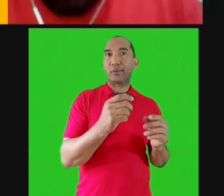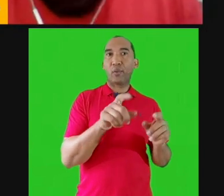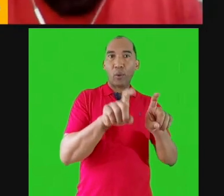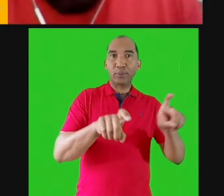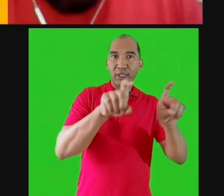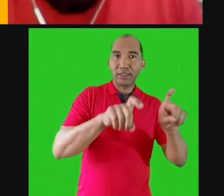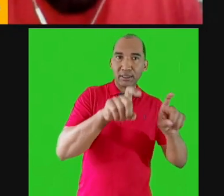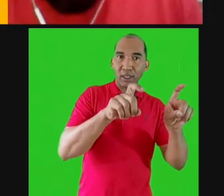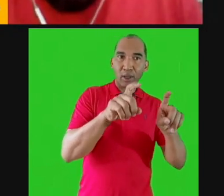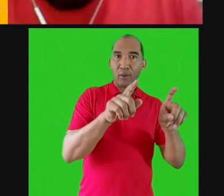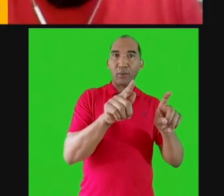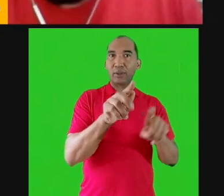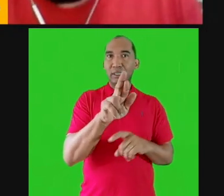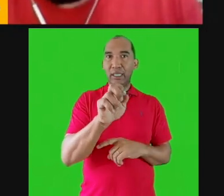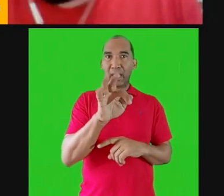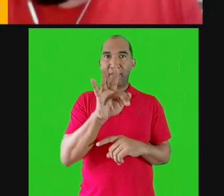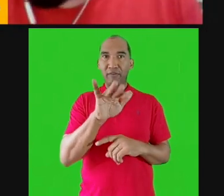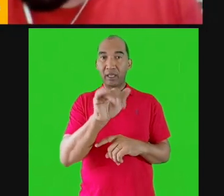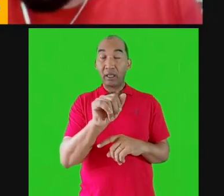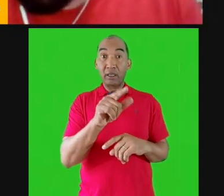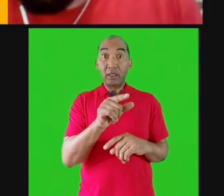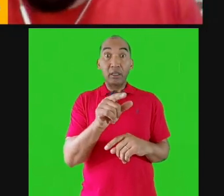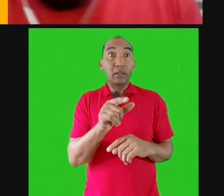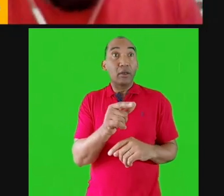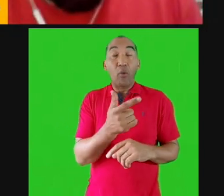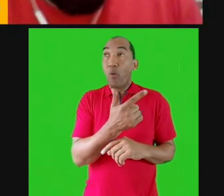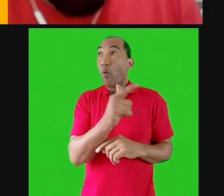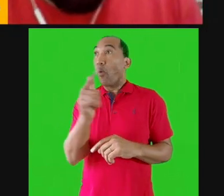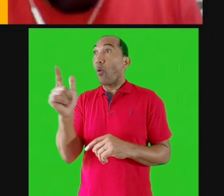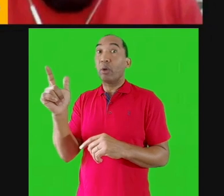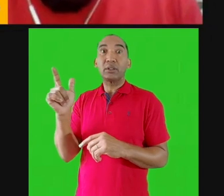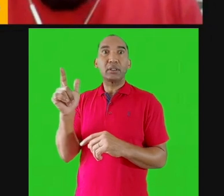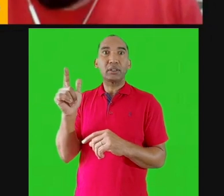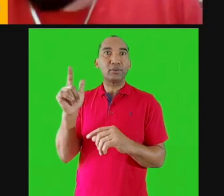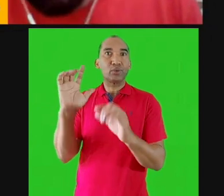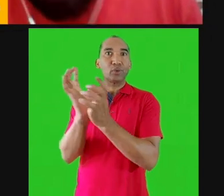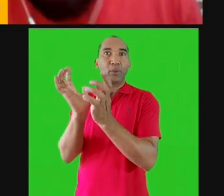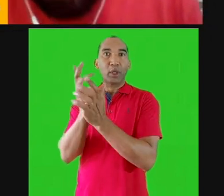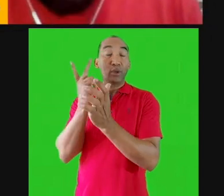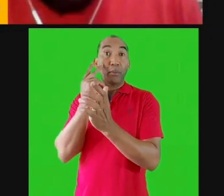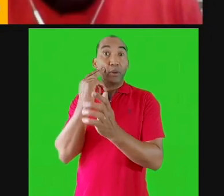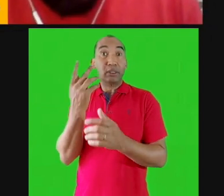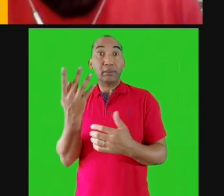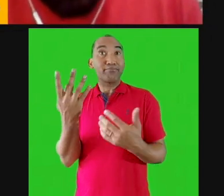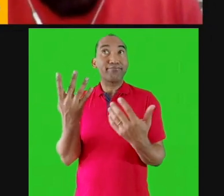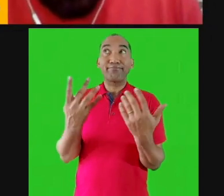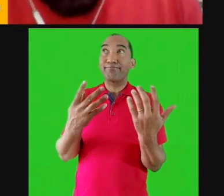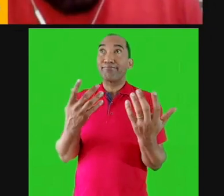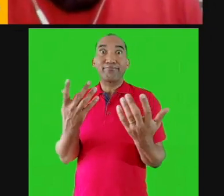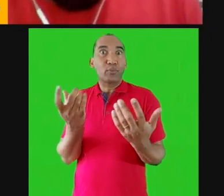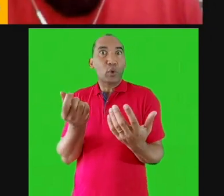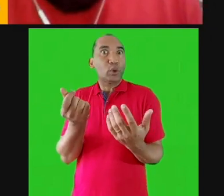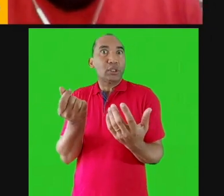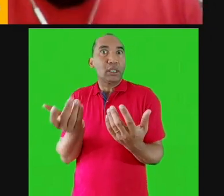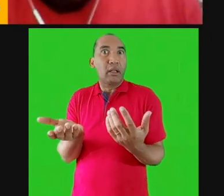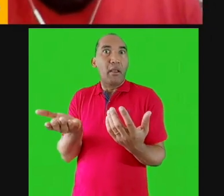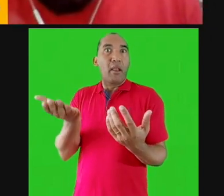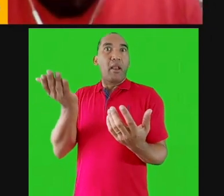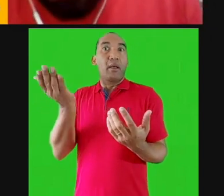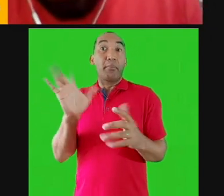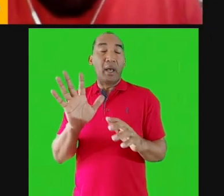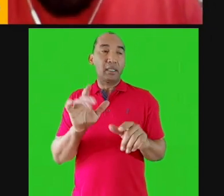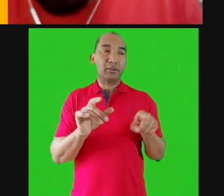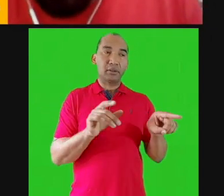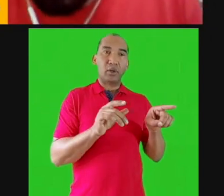nenhum financiamento que a gente teve agora, e que em qualquer turma de formação normal gastaria 40, 50 mil reais para fazer esse processo, e uma aluna,